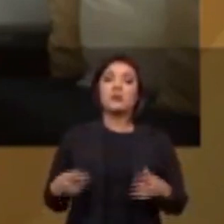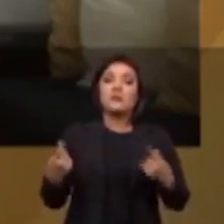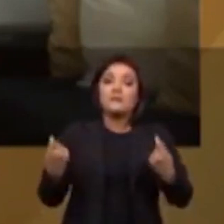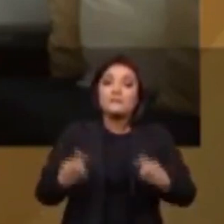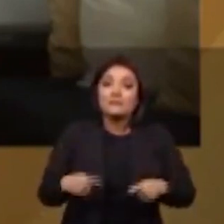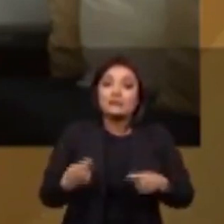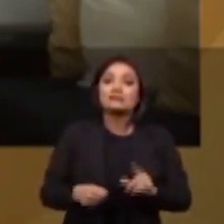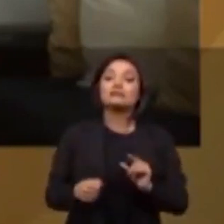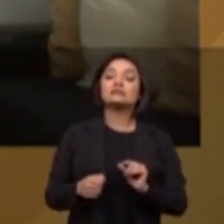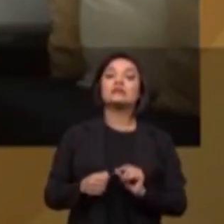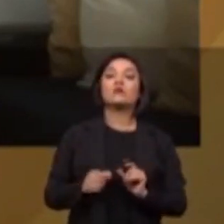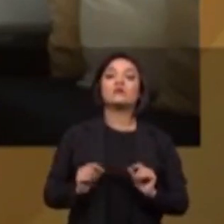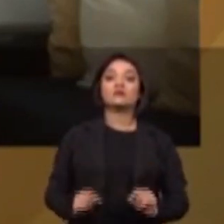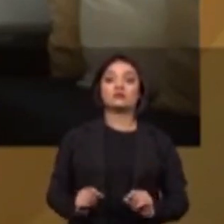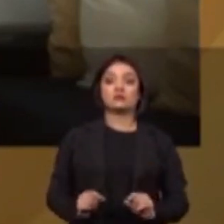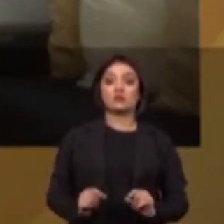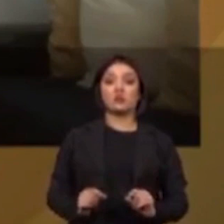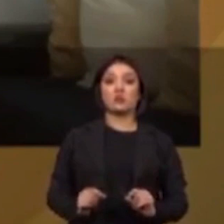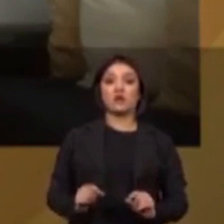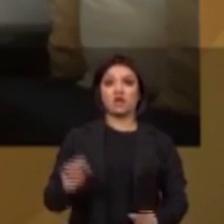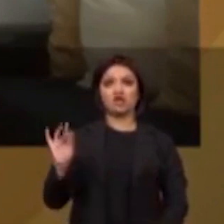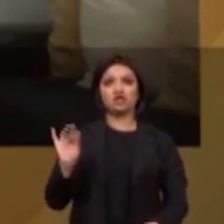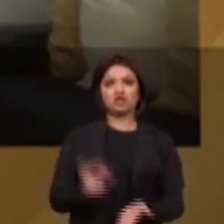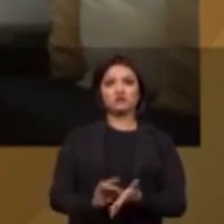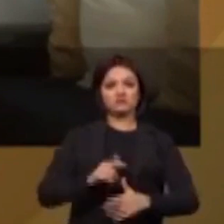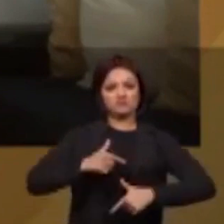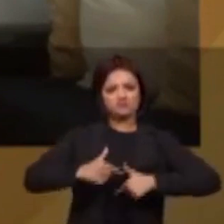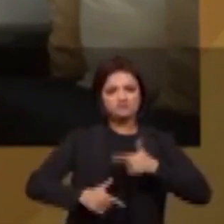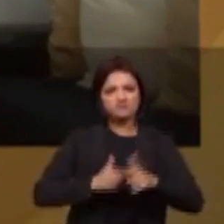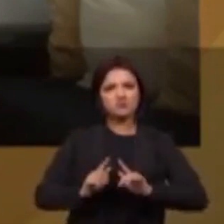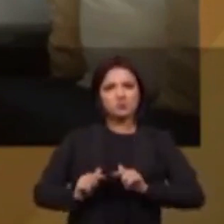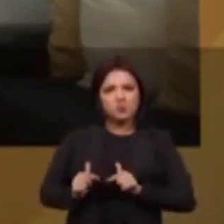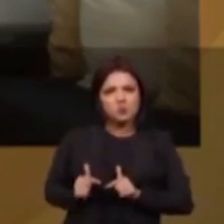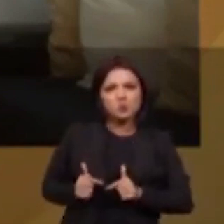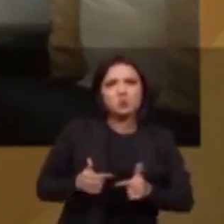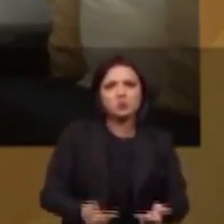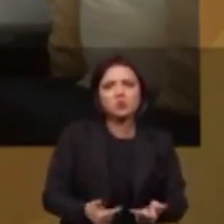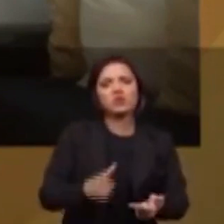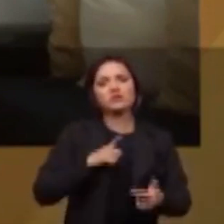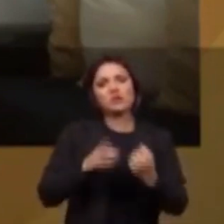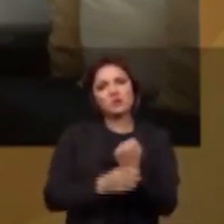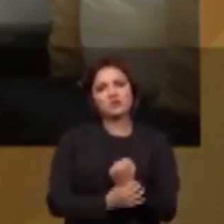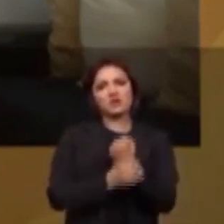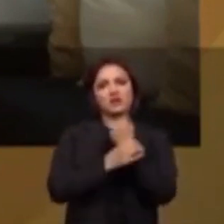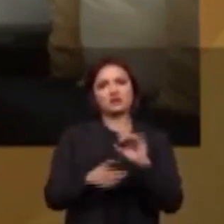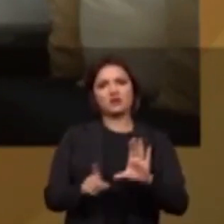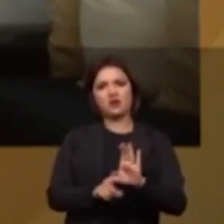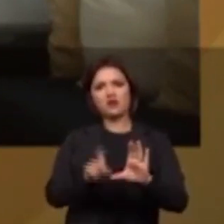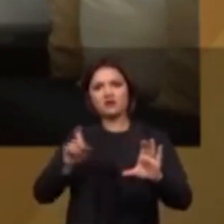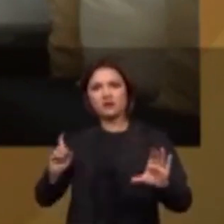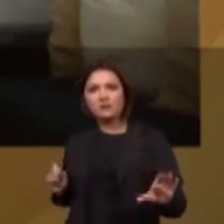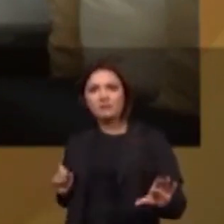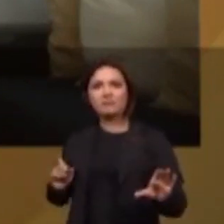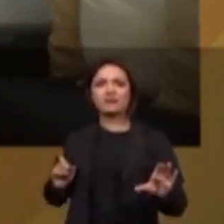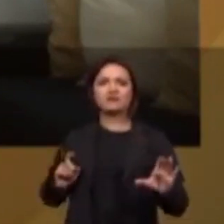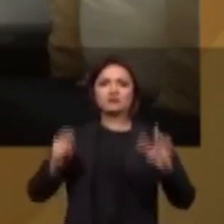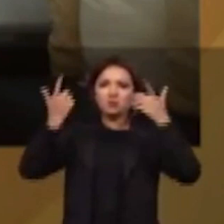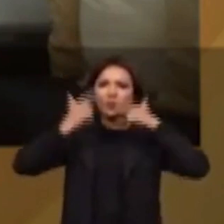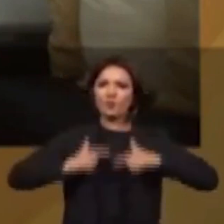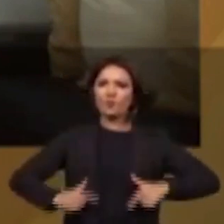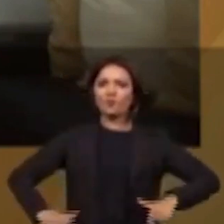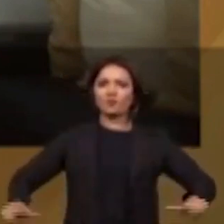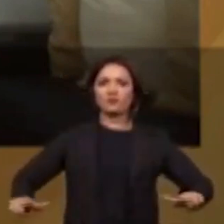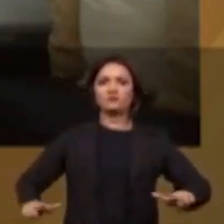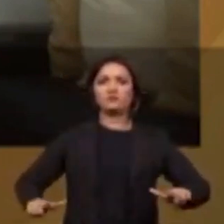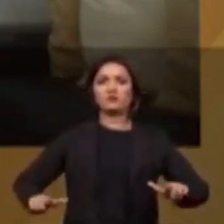precisa fazer valer e efetivar as suas garantias de independência e imparcialidade, não só de